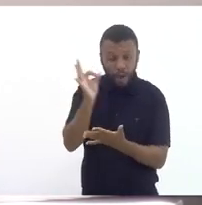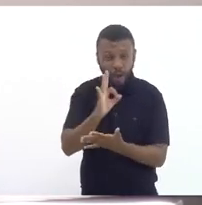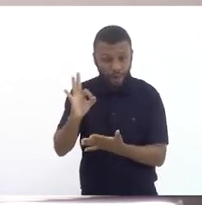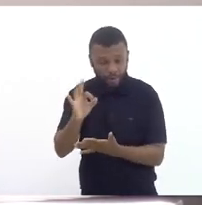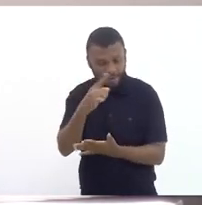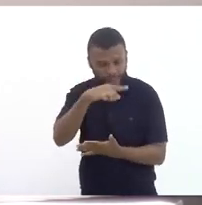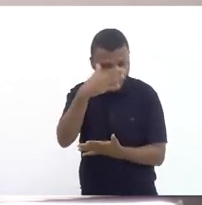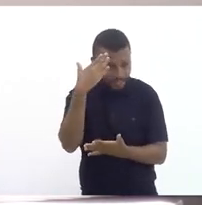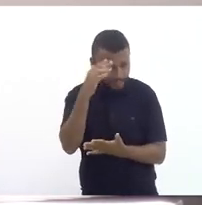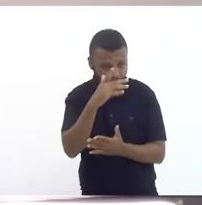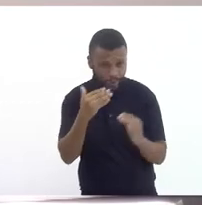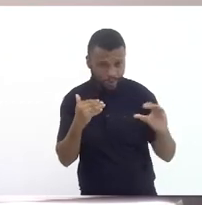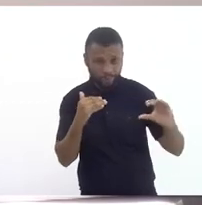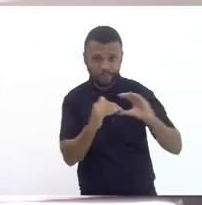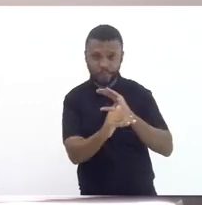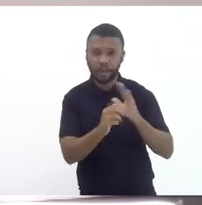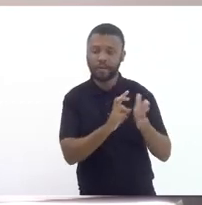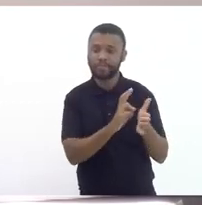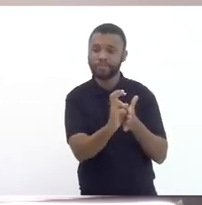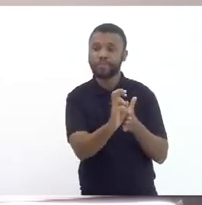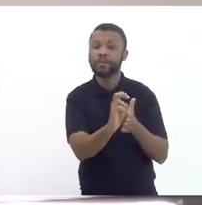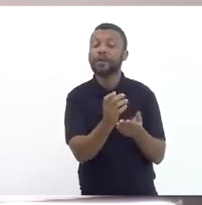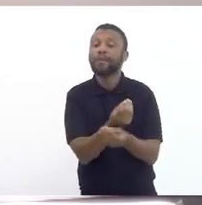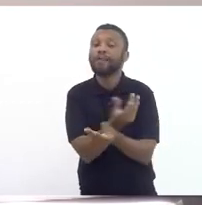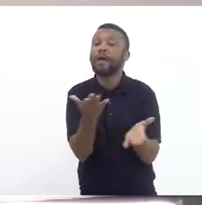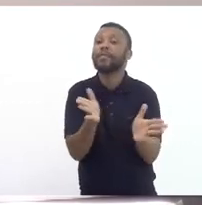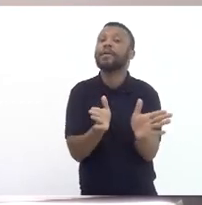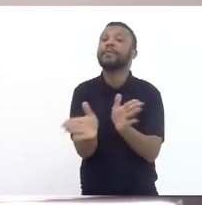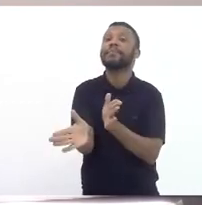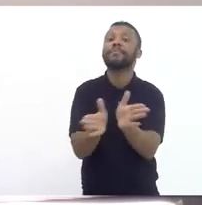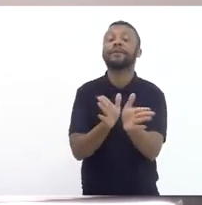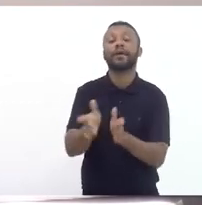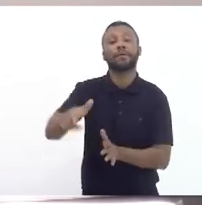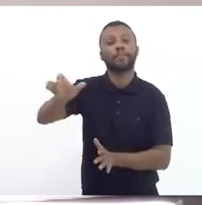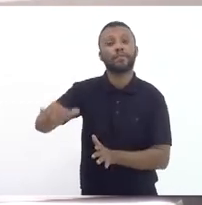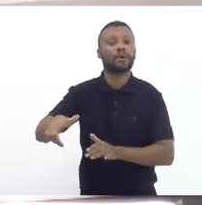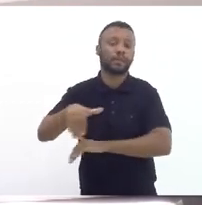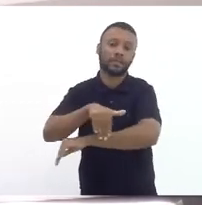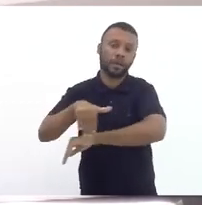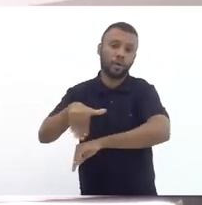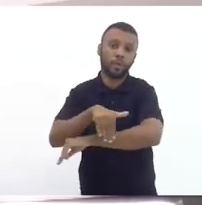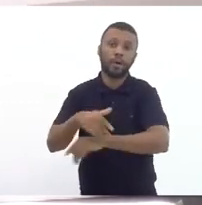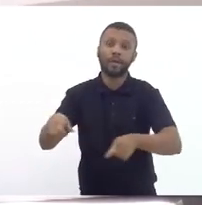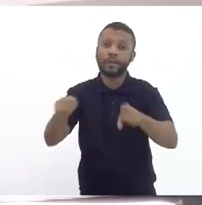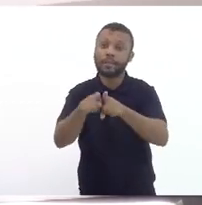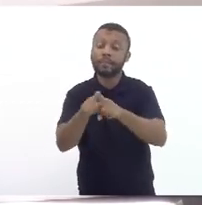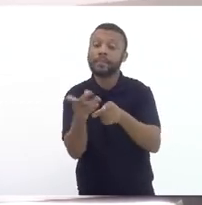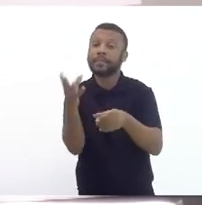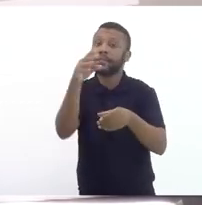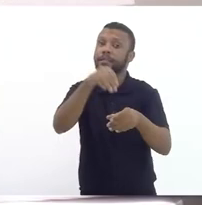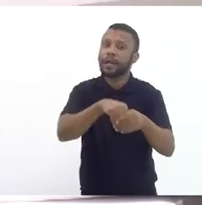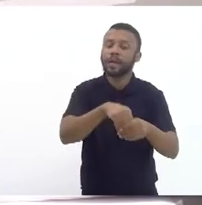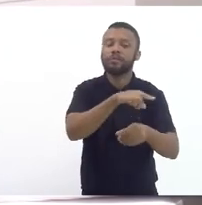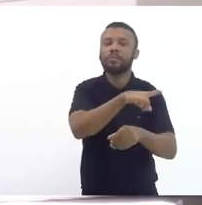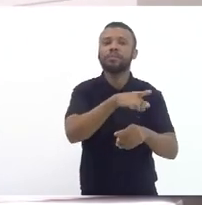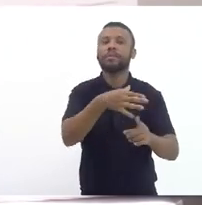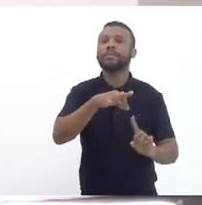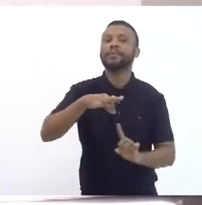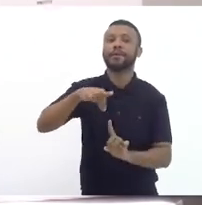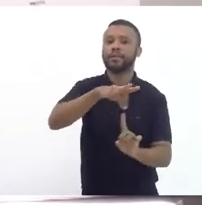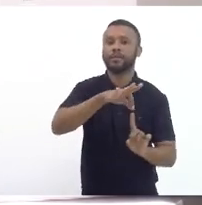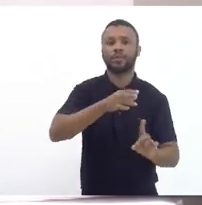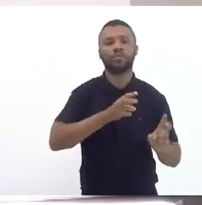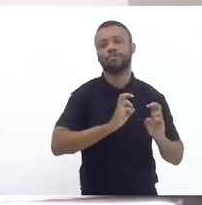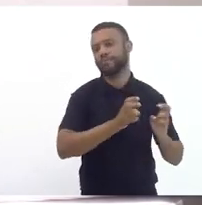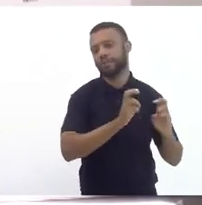a Supervia? Sim. Que dá acessibilidade do cidadão que está na rua até dentro da estação. Você tem o direito de ter